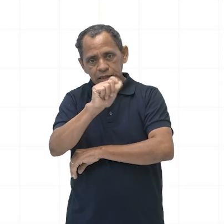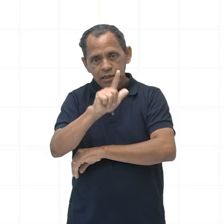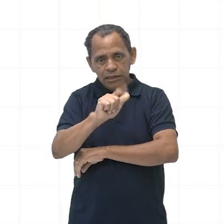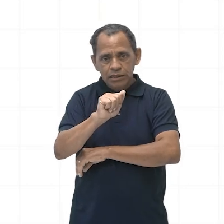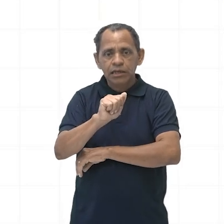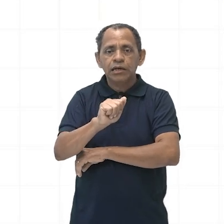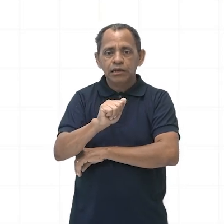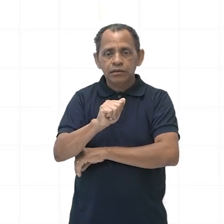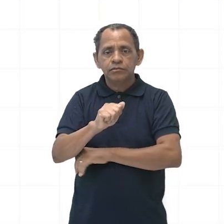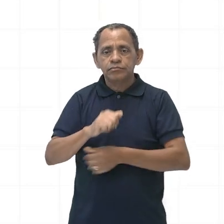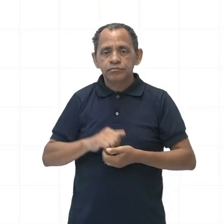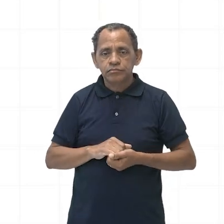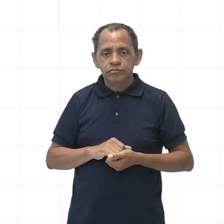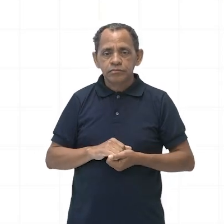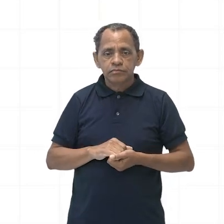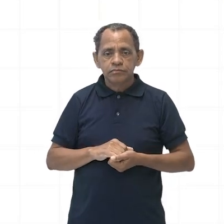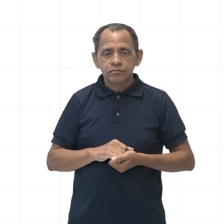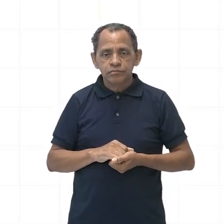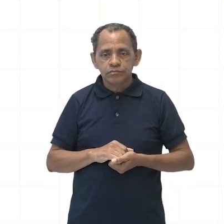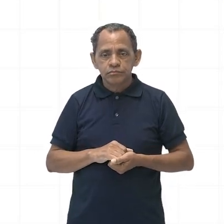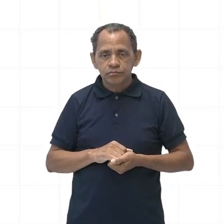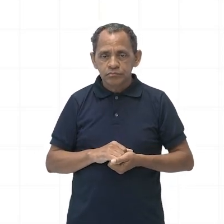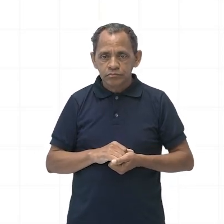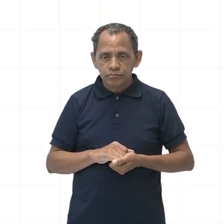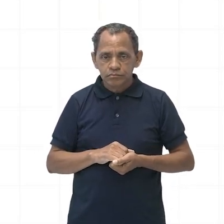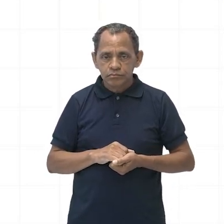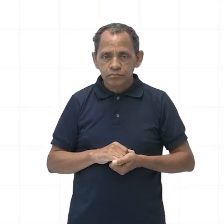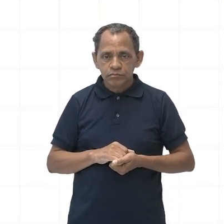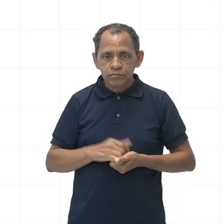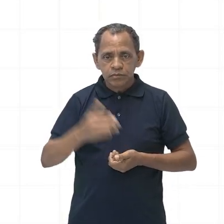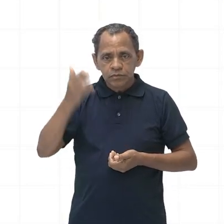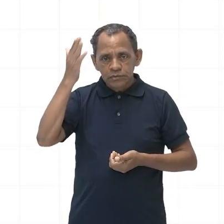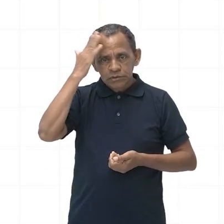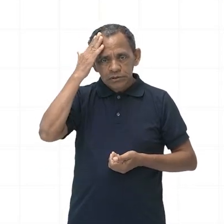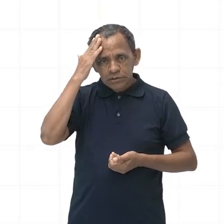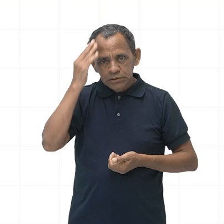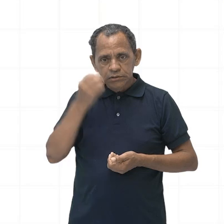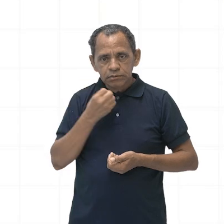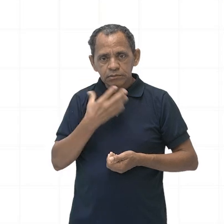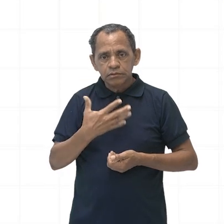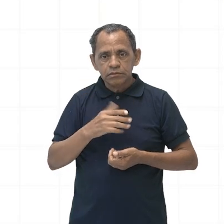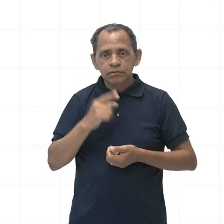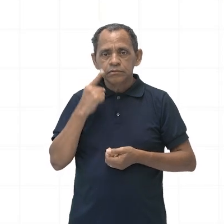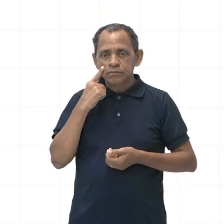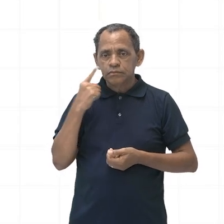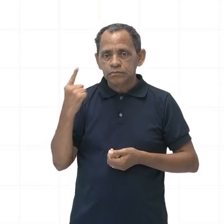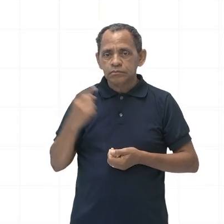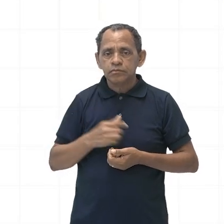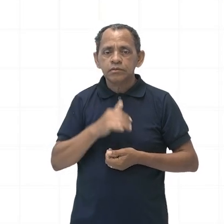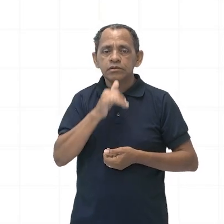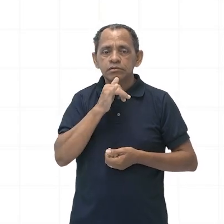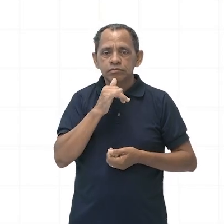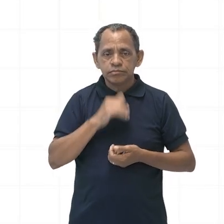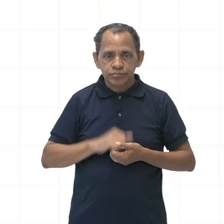Aí a ideia é a escala. Para entender bem essa ideia de escala, vamos ao nosso exemplo.